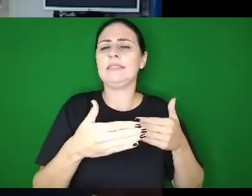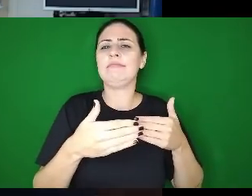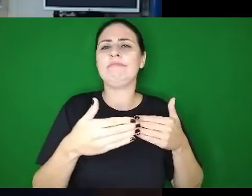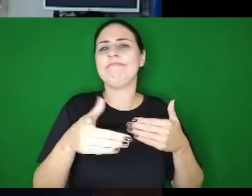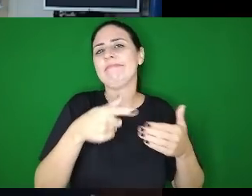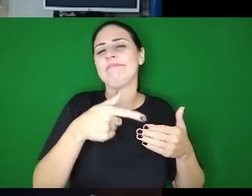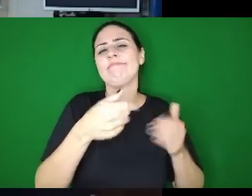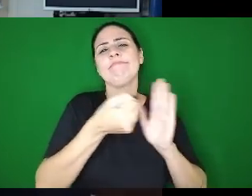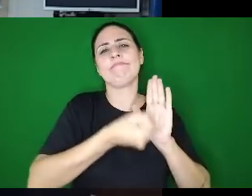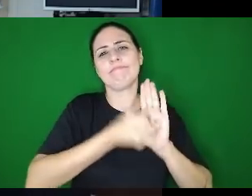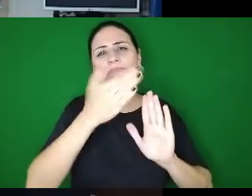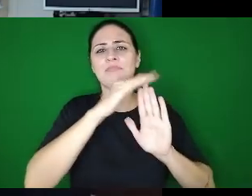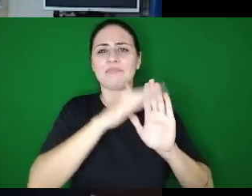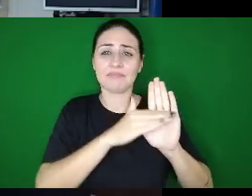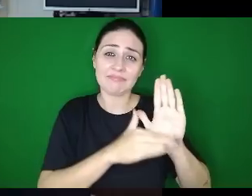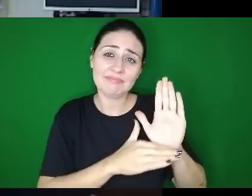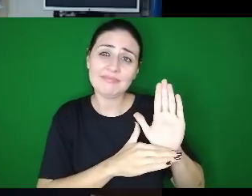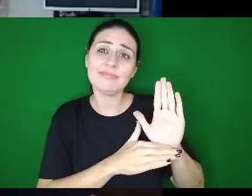né, da